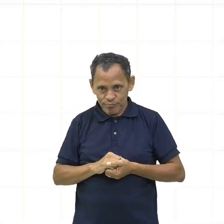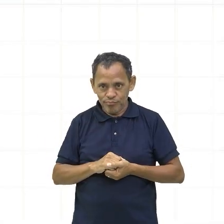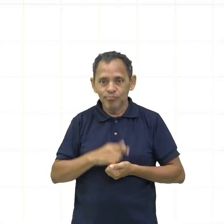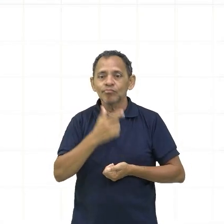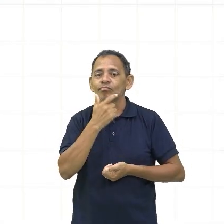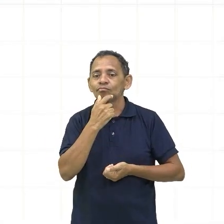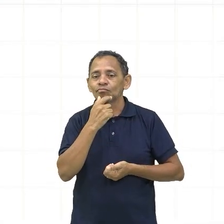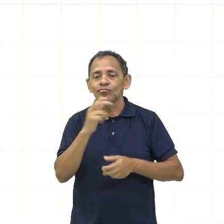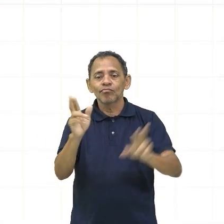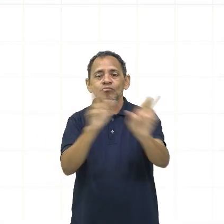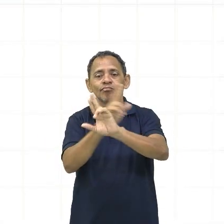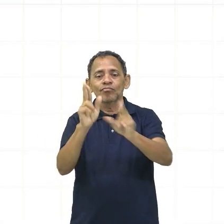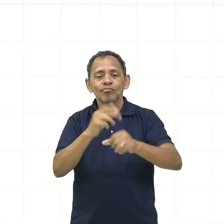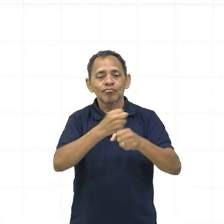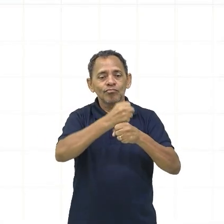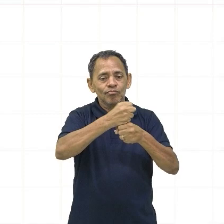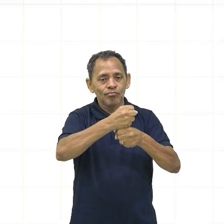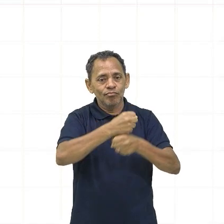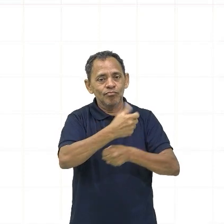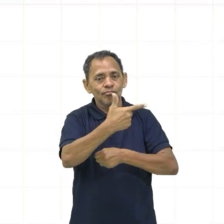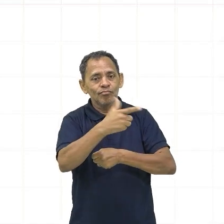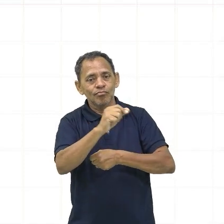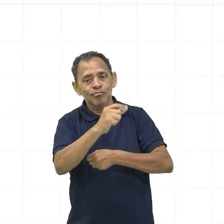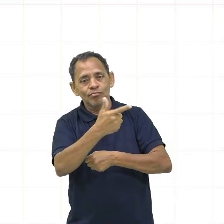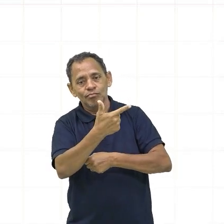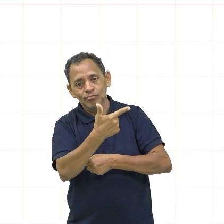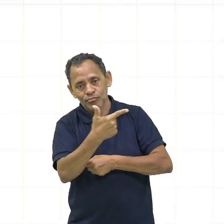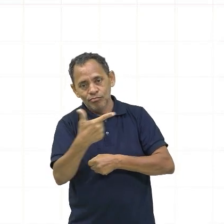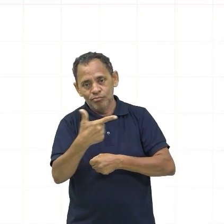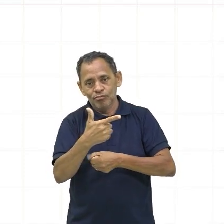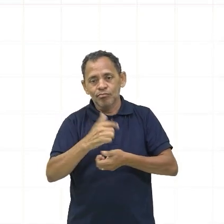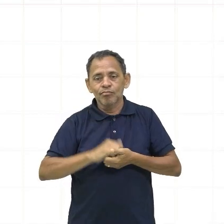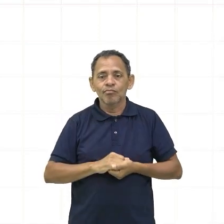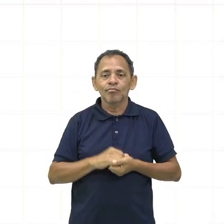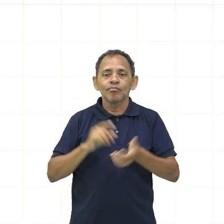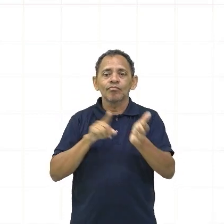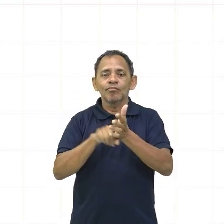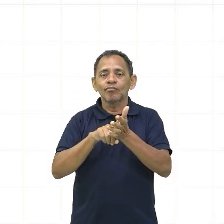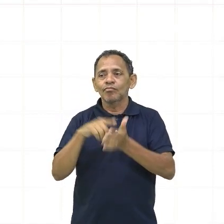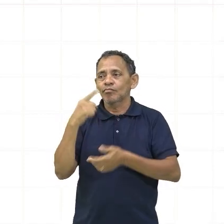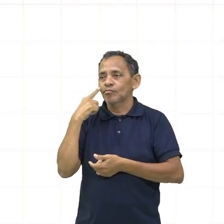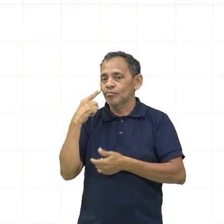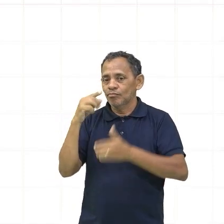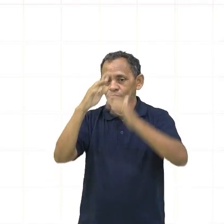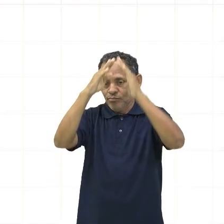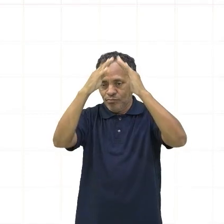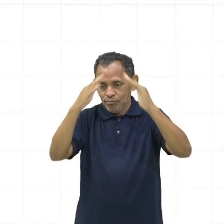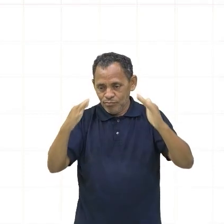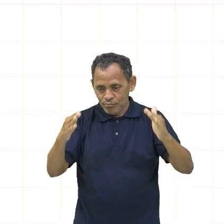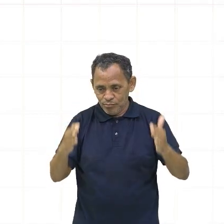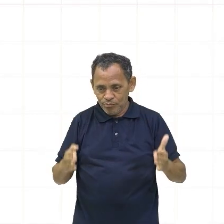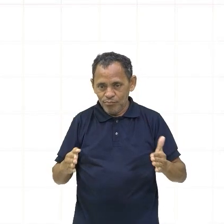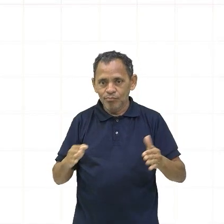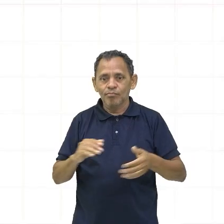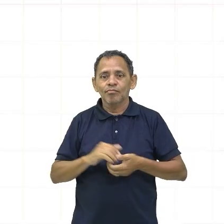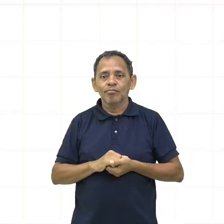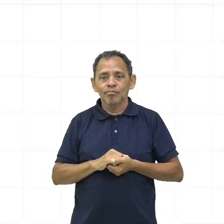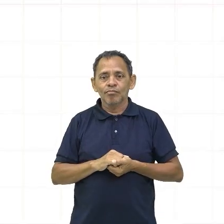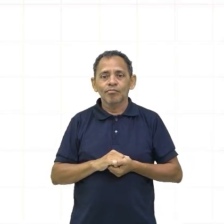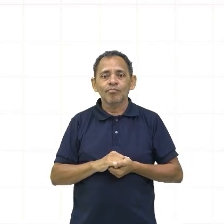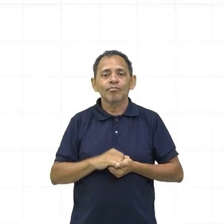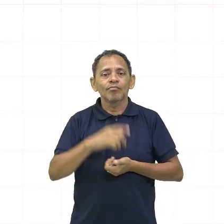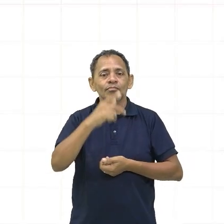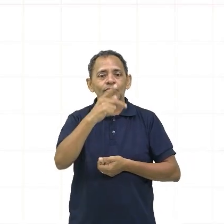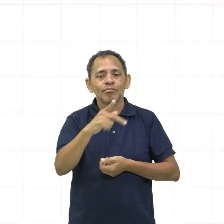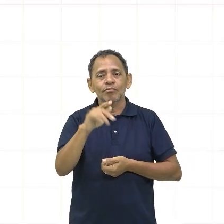ano de 2022. Agora, a gente verifica aí a nossa pirâmide etária, ou a nossa